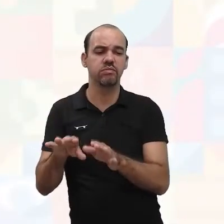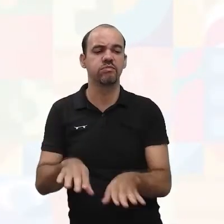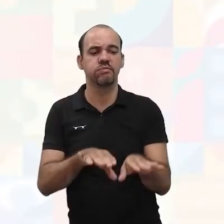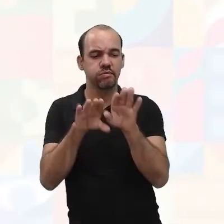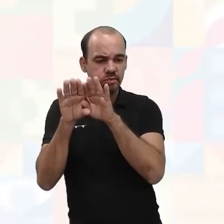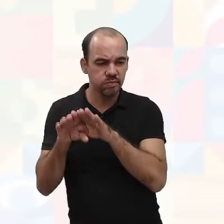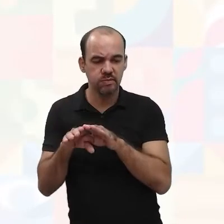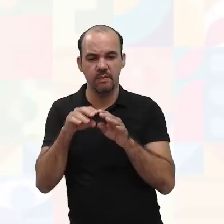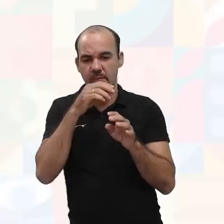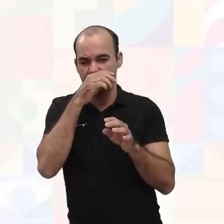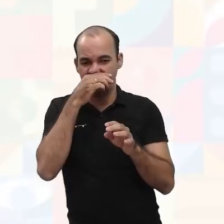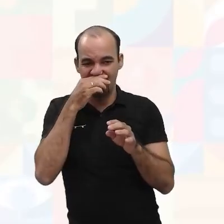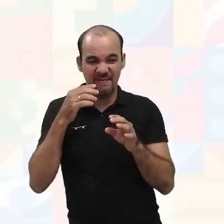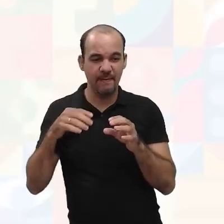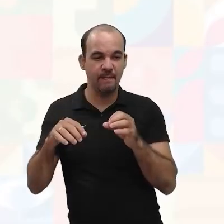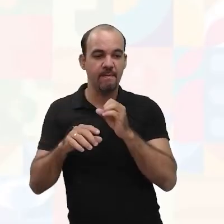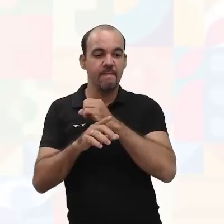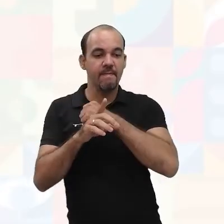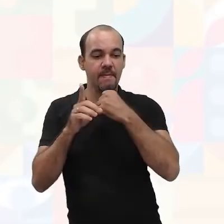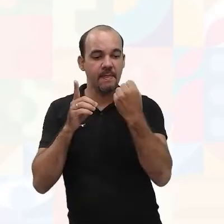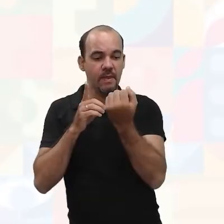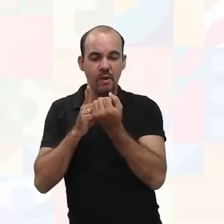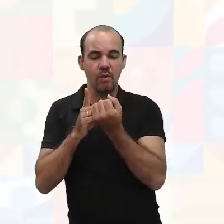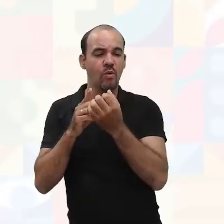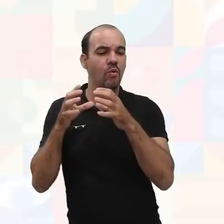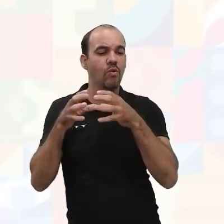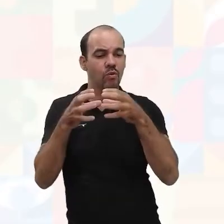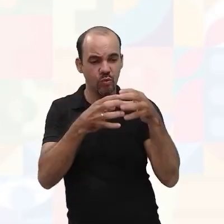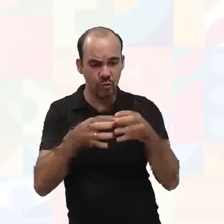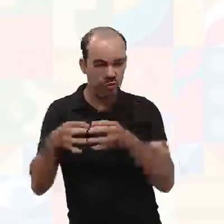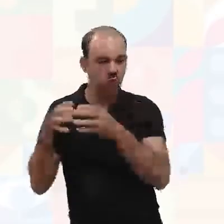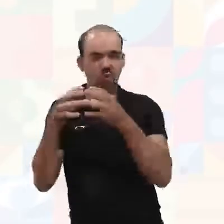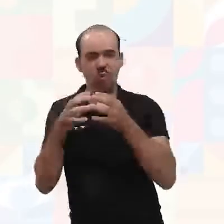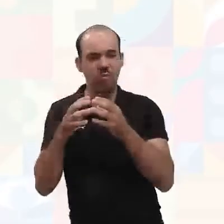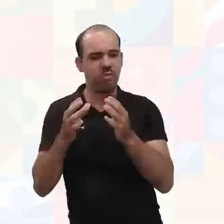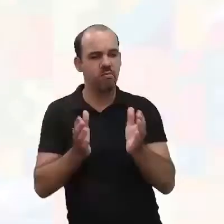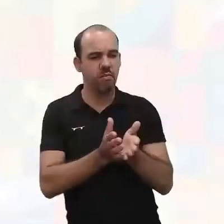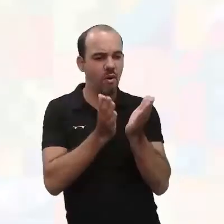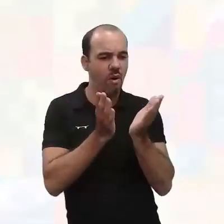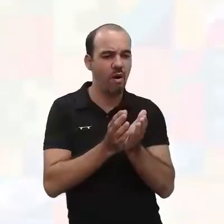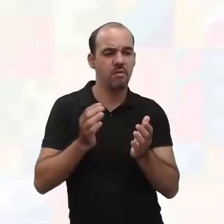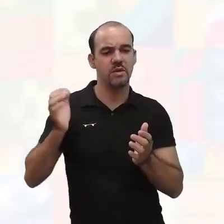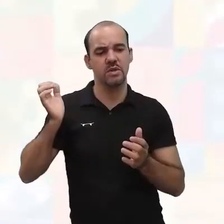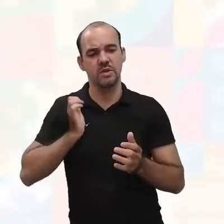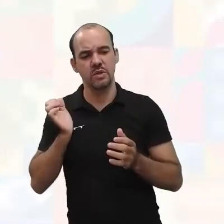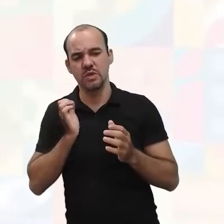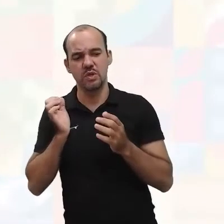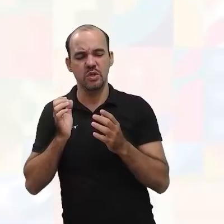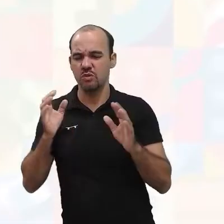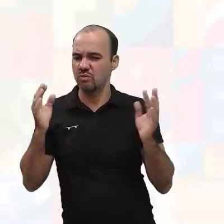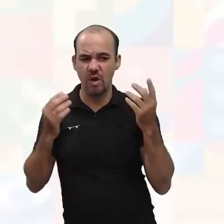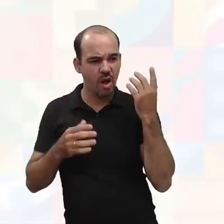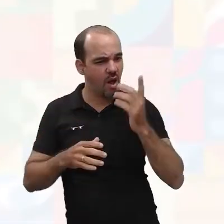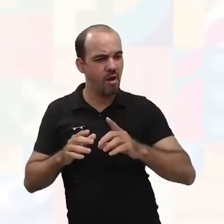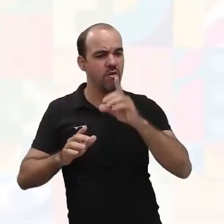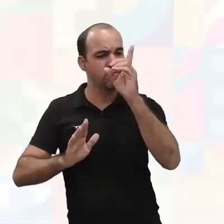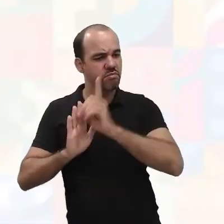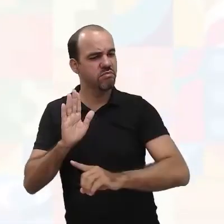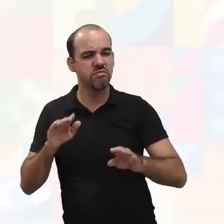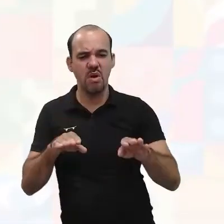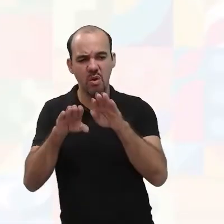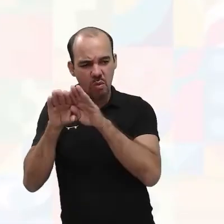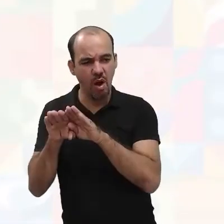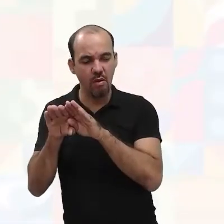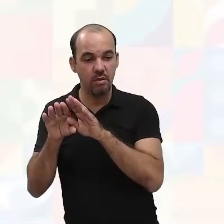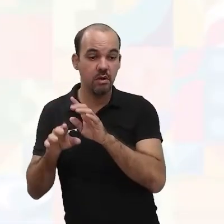sociais tradicionalmente, historicamente marginalizados, e vamos ter um outro grupo que vai querer que